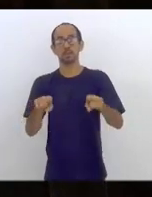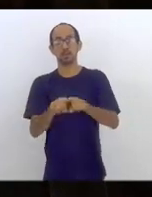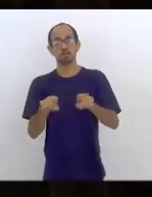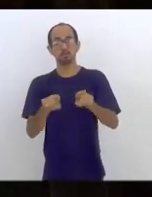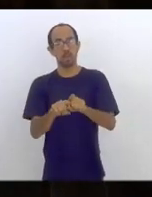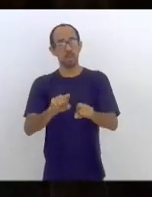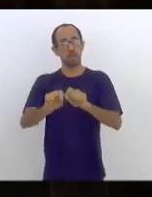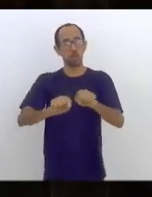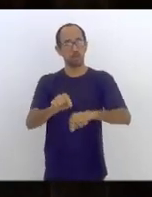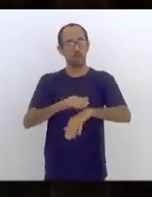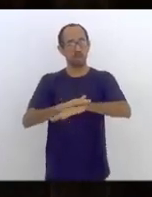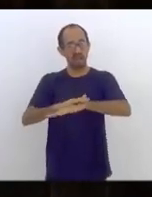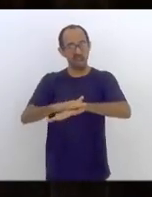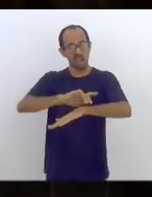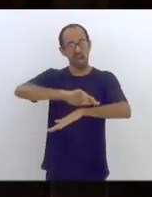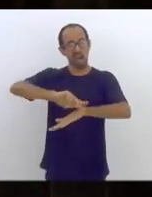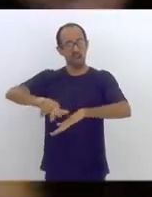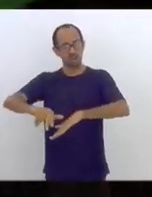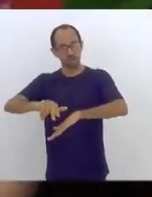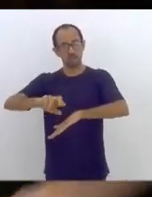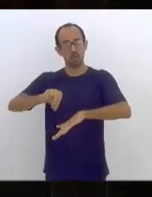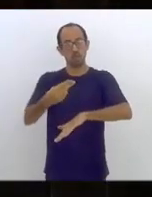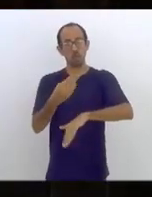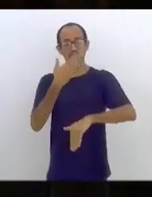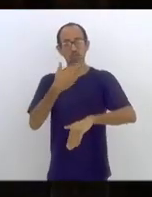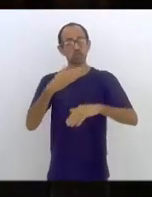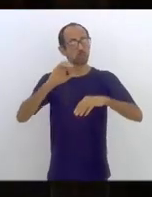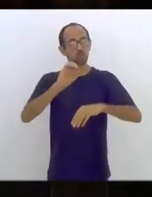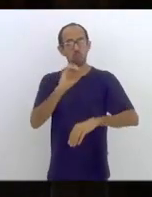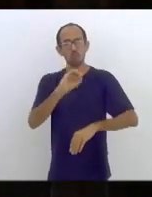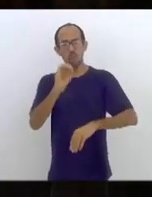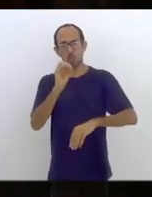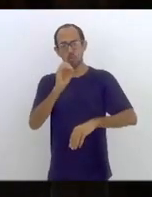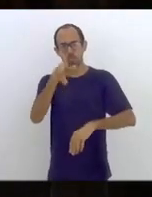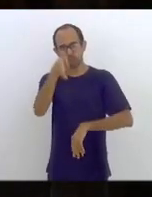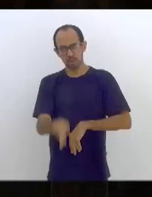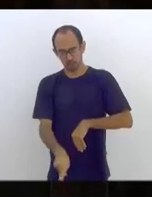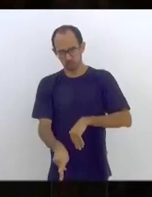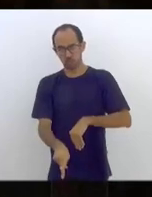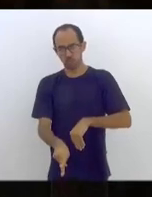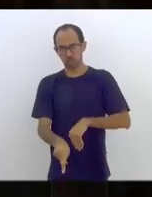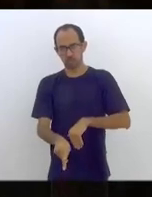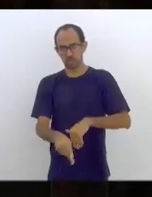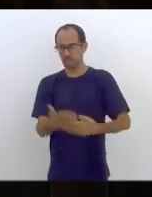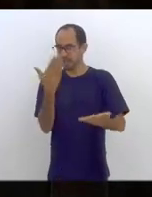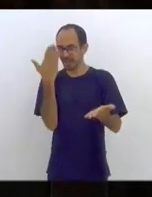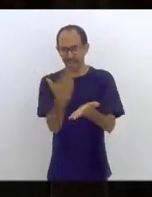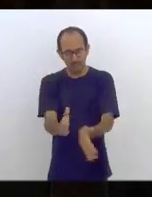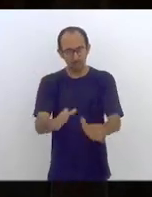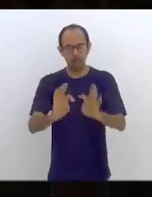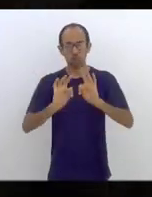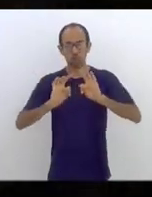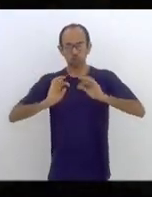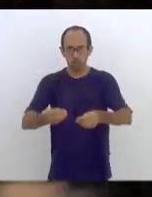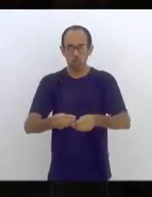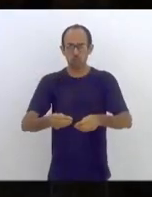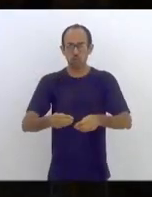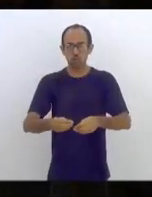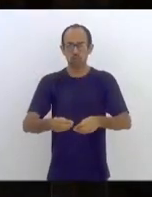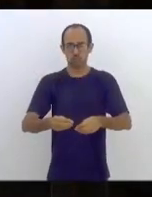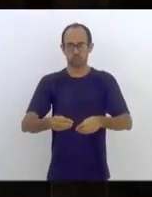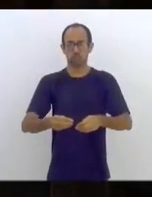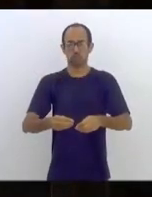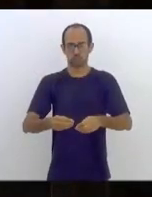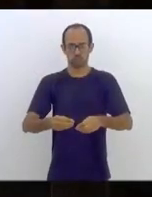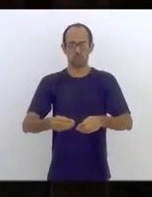nem raças, nem tipos nenhum de pessoas, que acabe todas